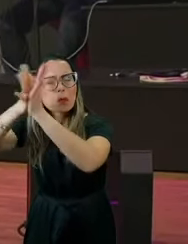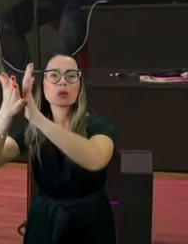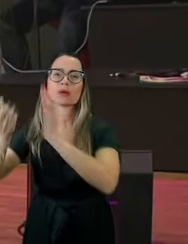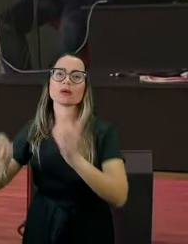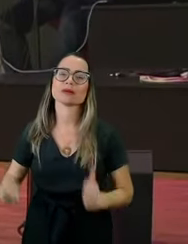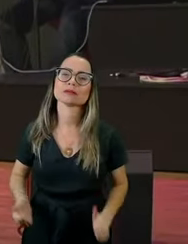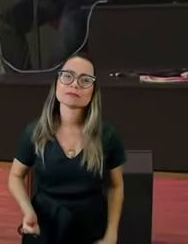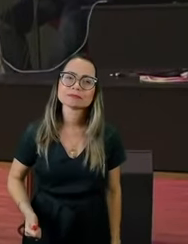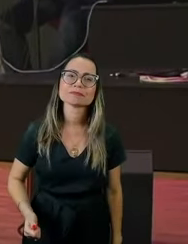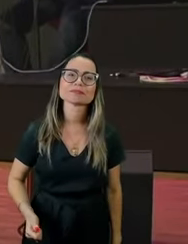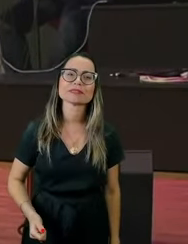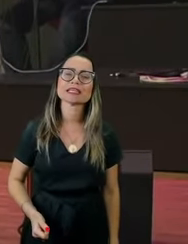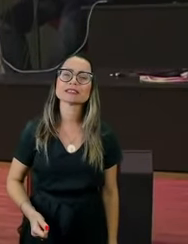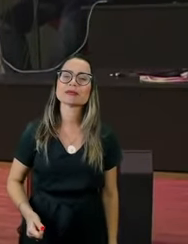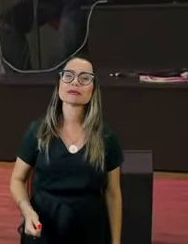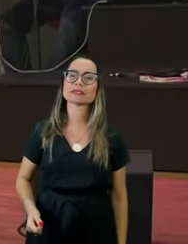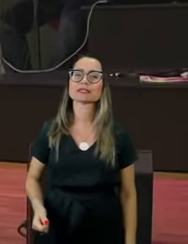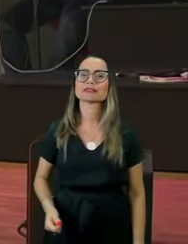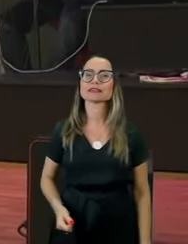Amém?